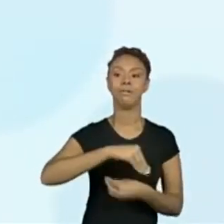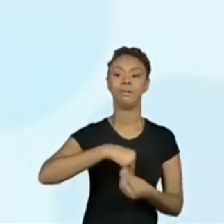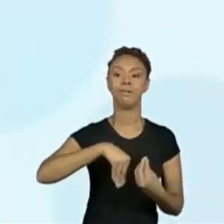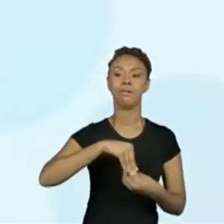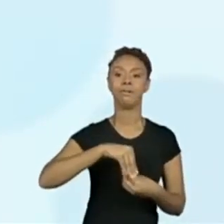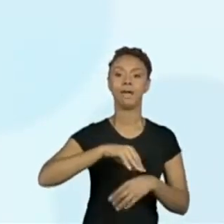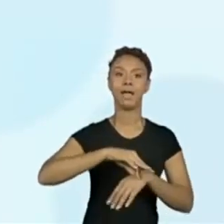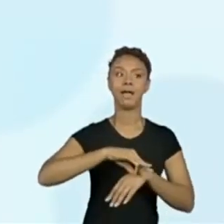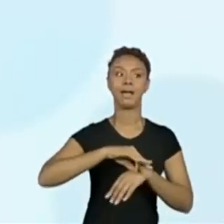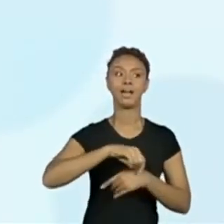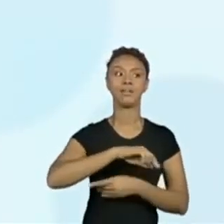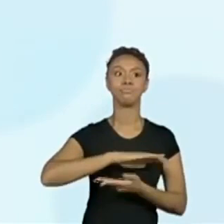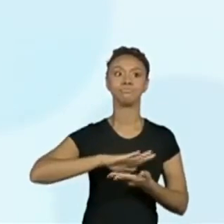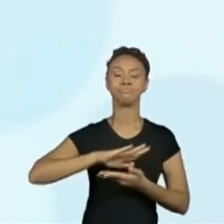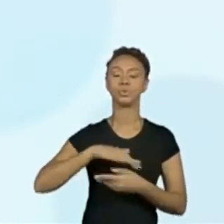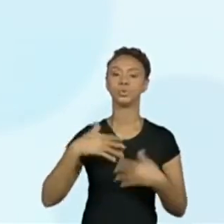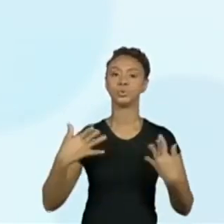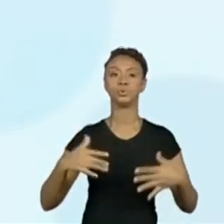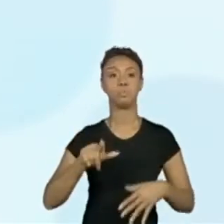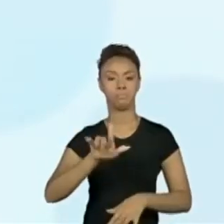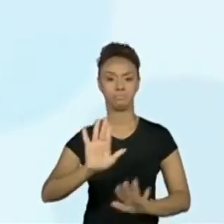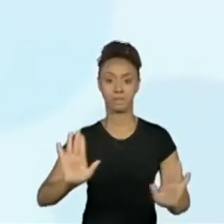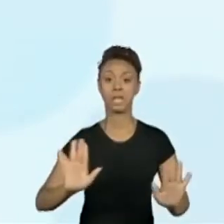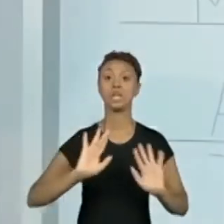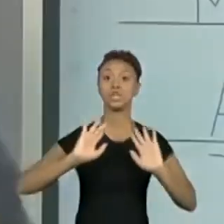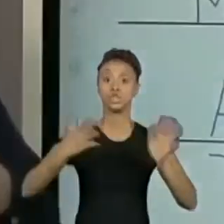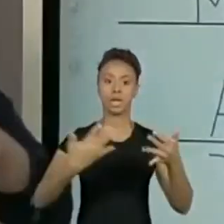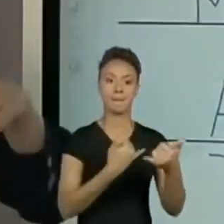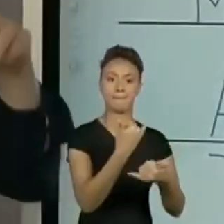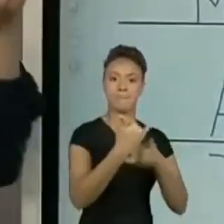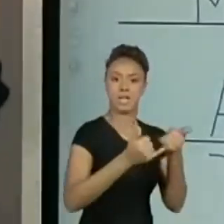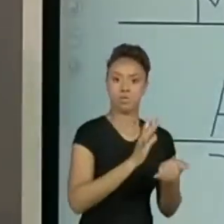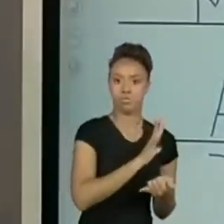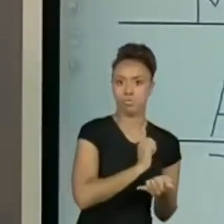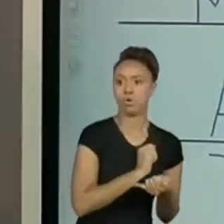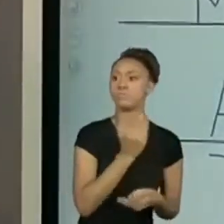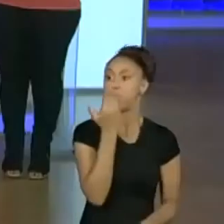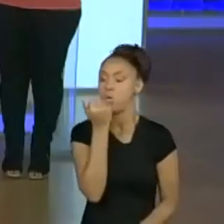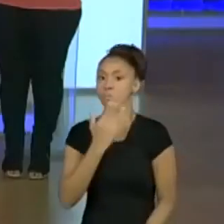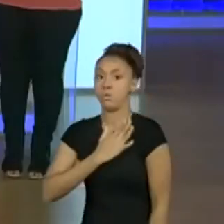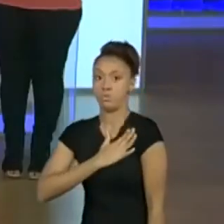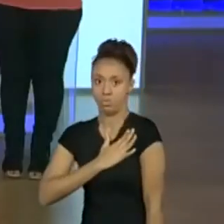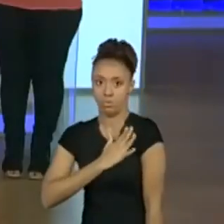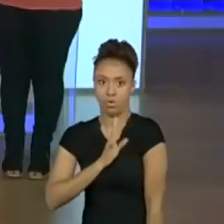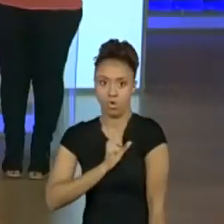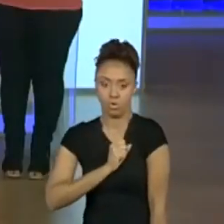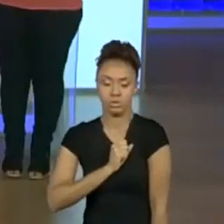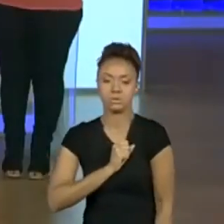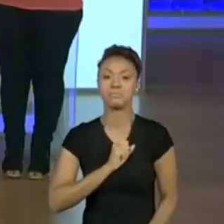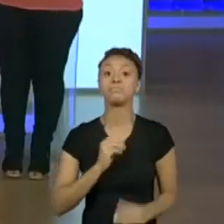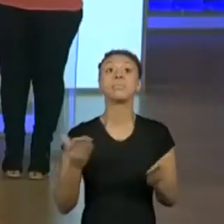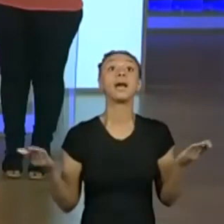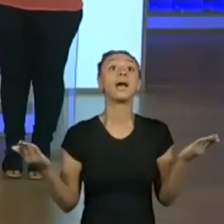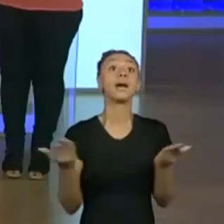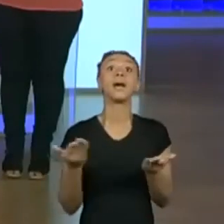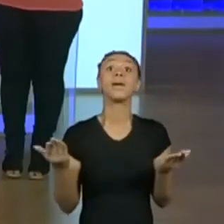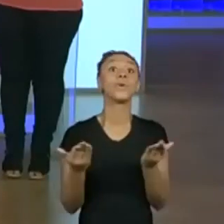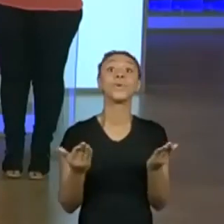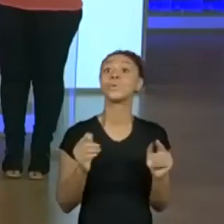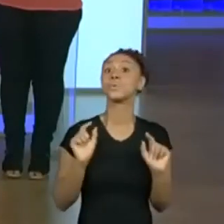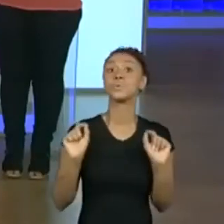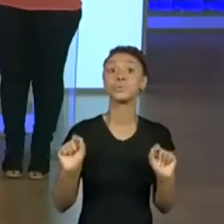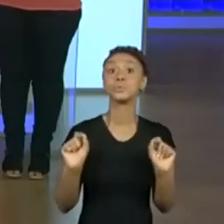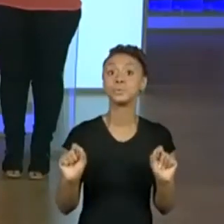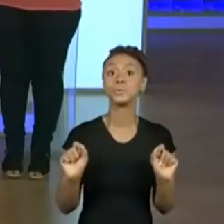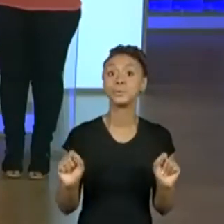já escreveram o brinquedo preferido e a comida preferida. Agora, olhem lá, nós